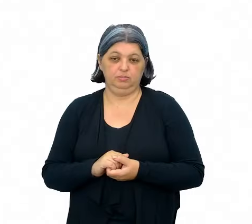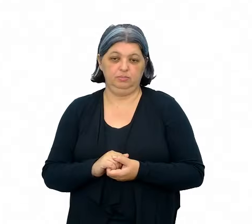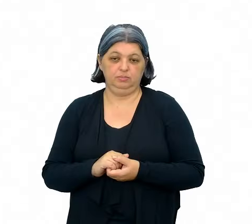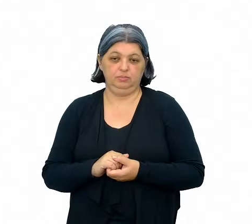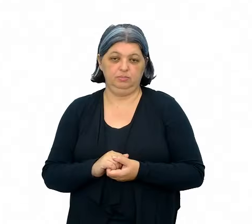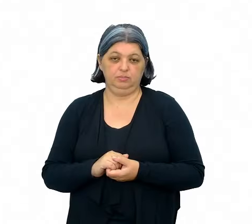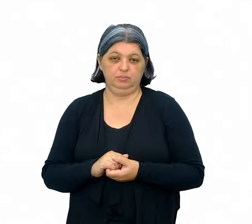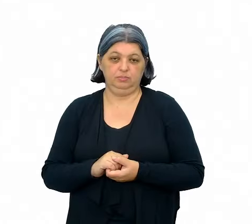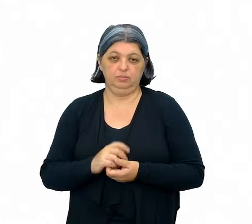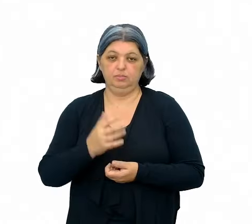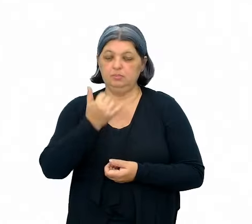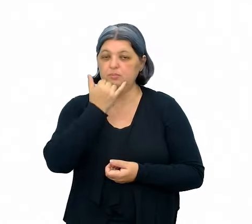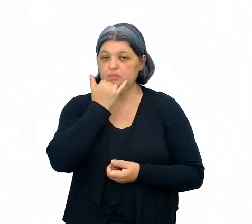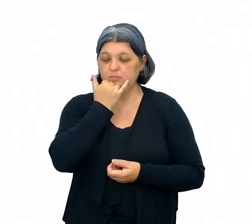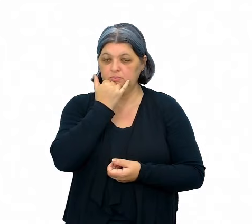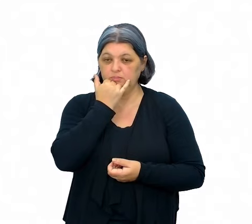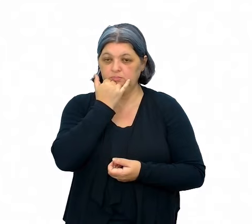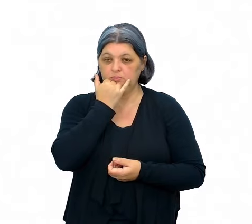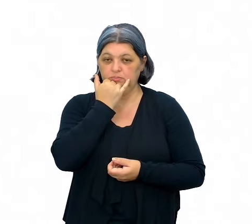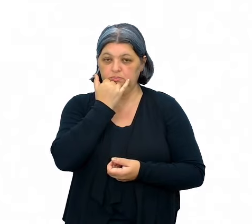Ai, desculpa.